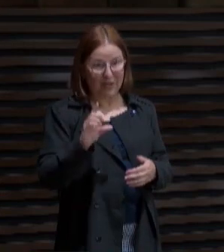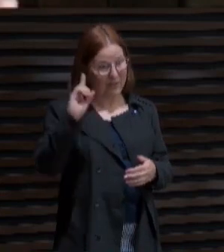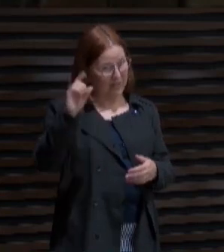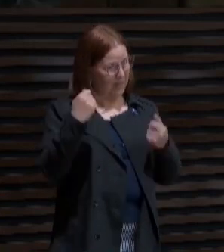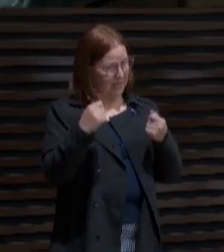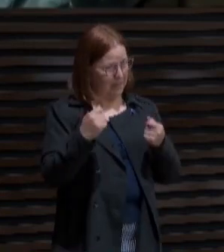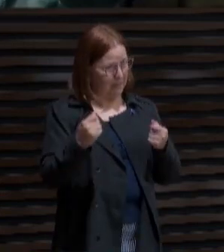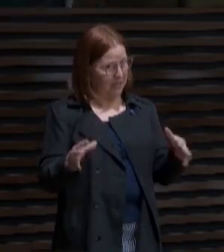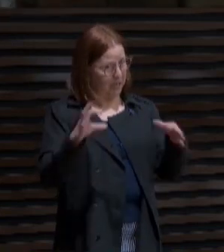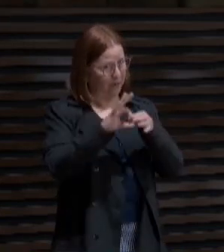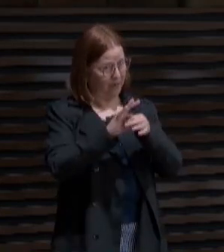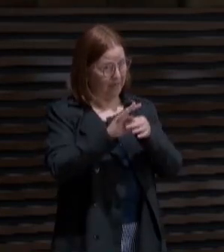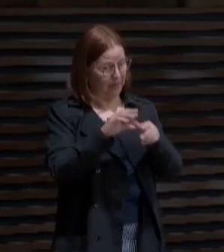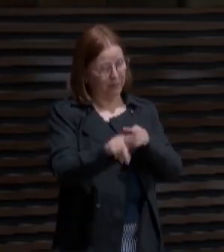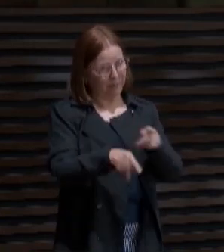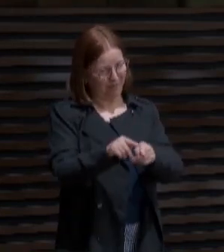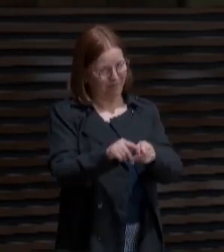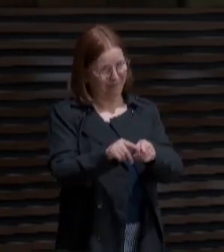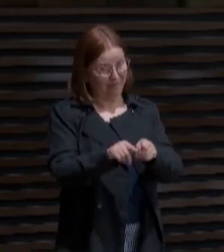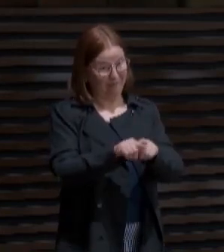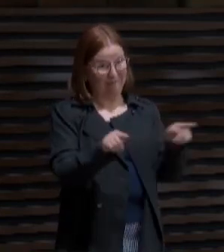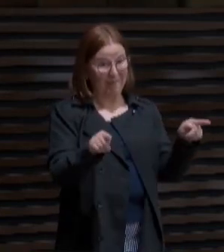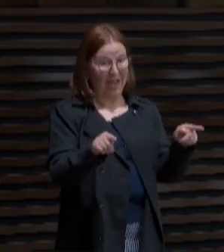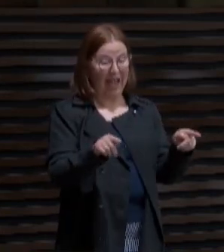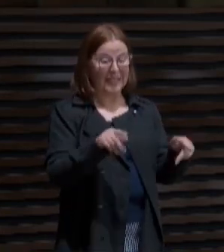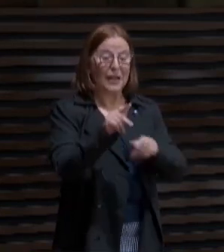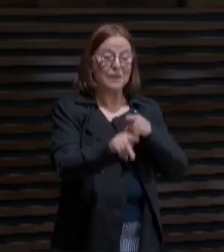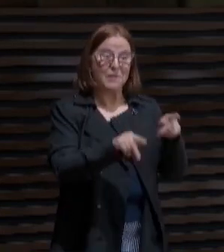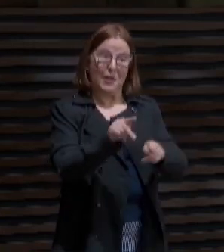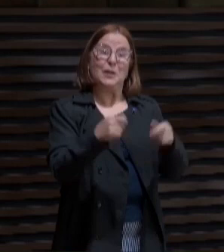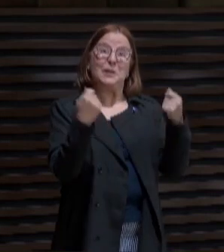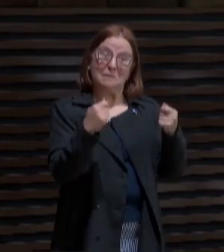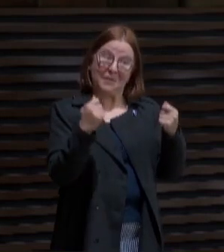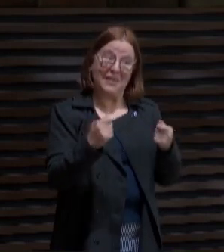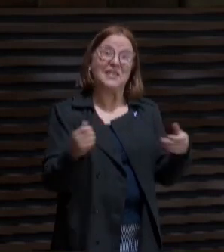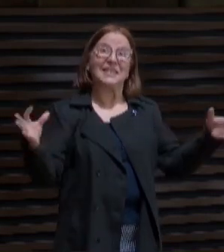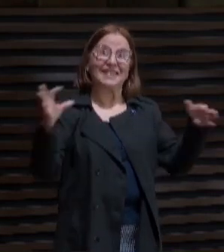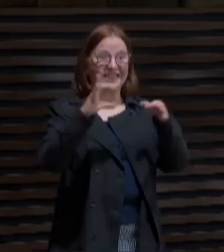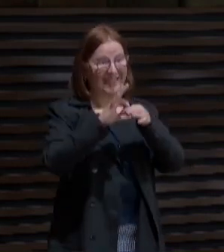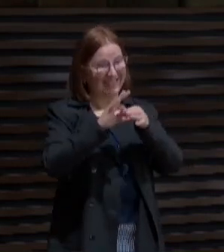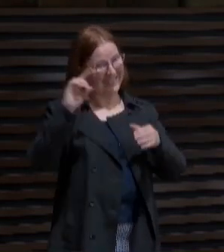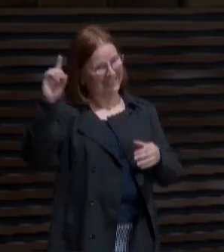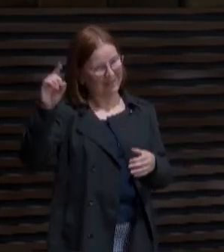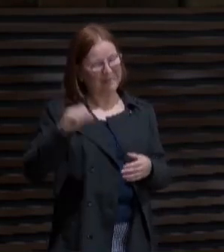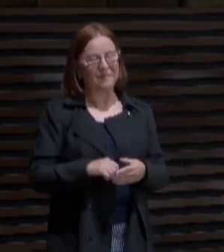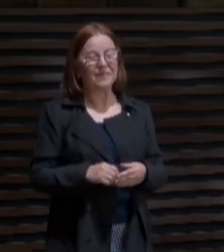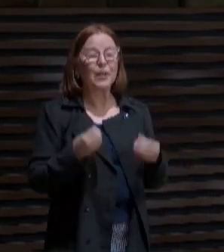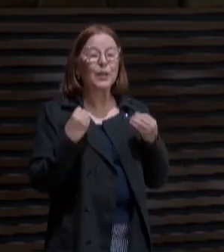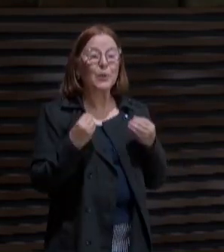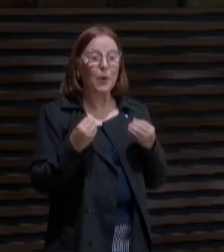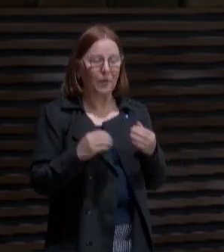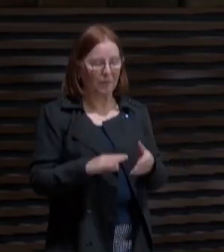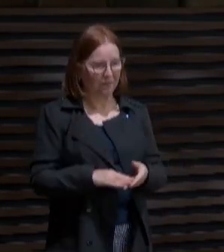o homem em relação a Deus. Agora, como que isso é possível? Continuando